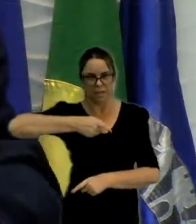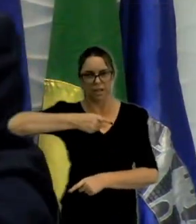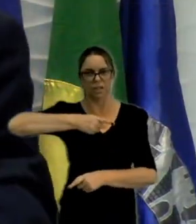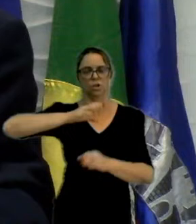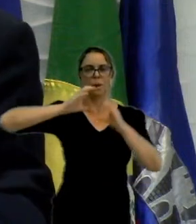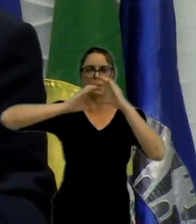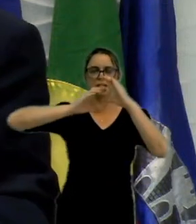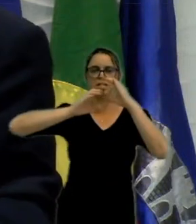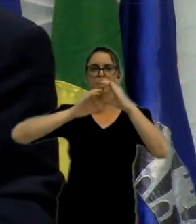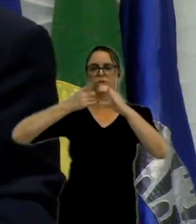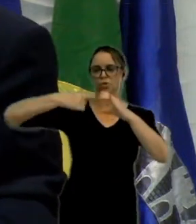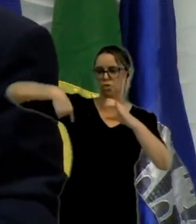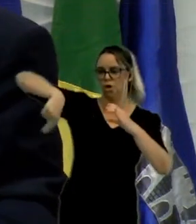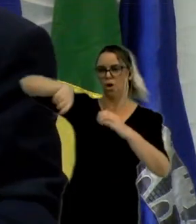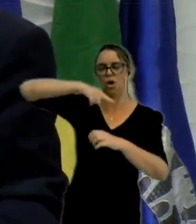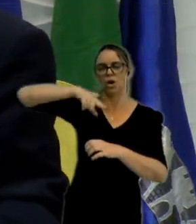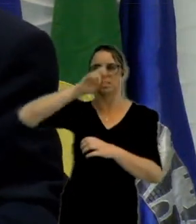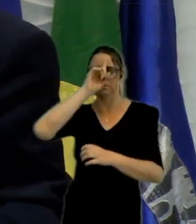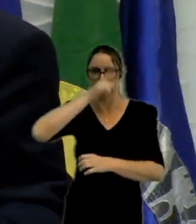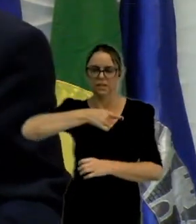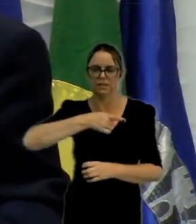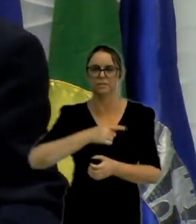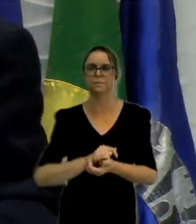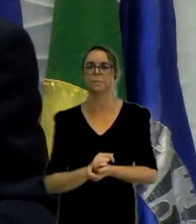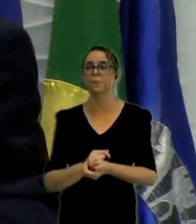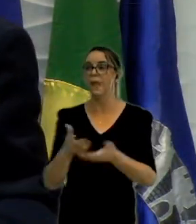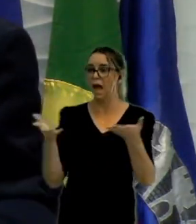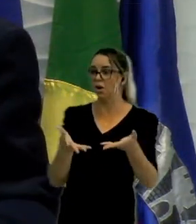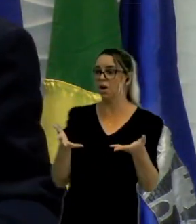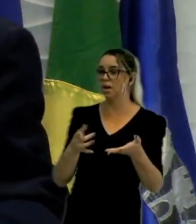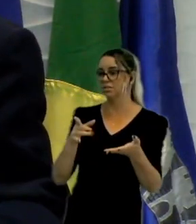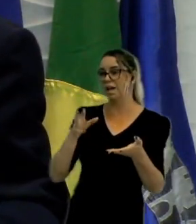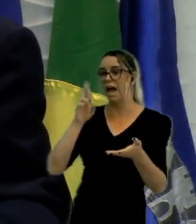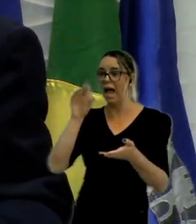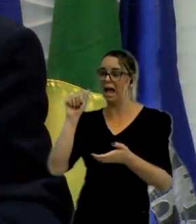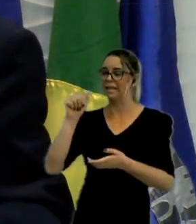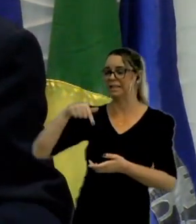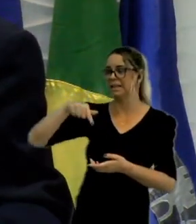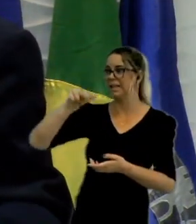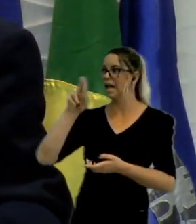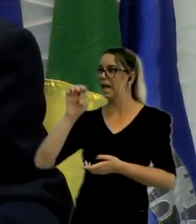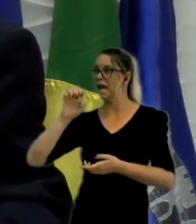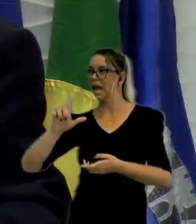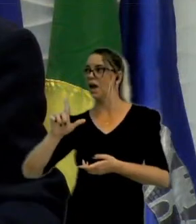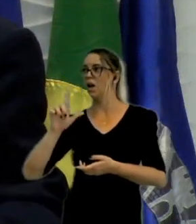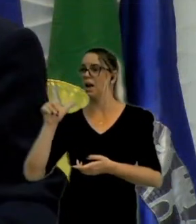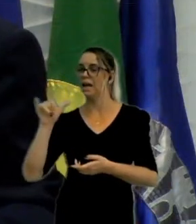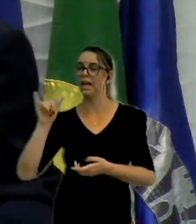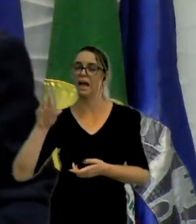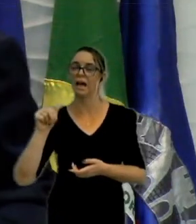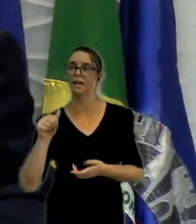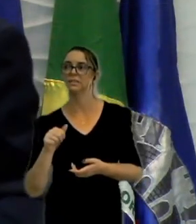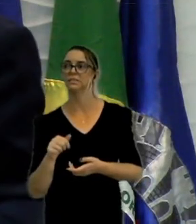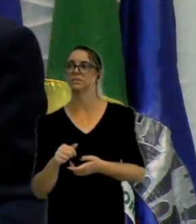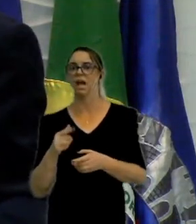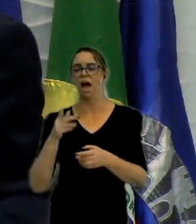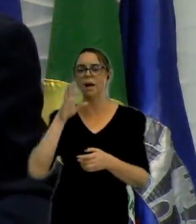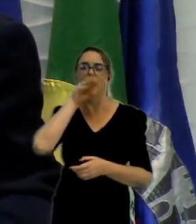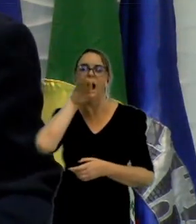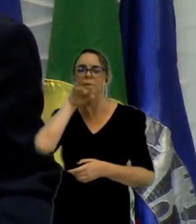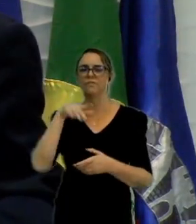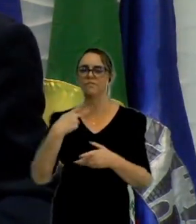manda na Compensa é Raquel Lira. E agora, senhor presidente? Vocês estão fazendo o quê? Abra a boca,